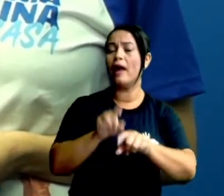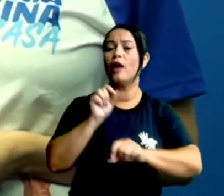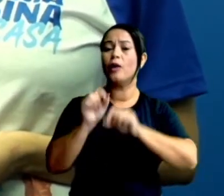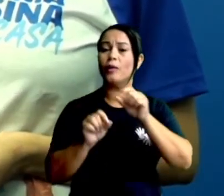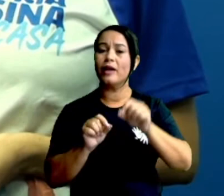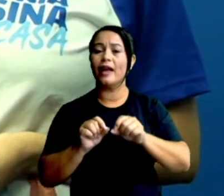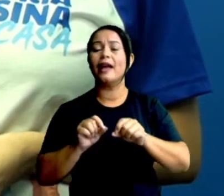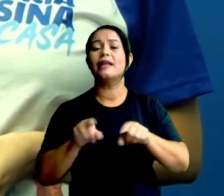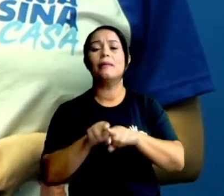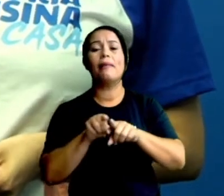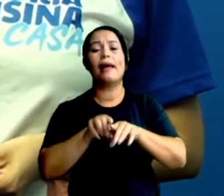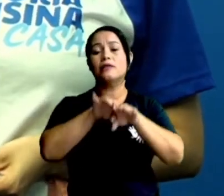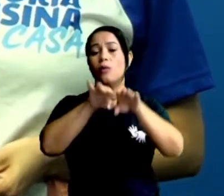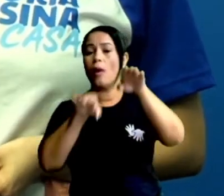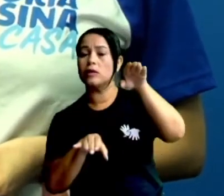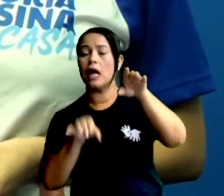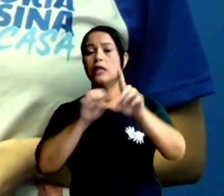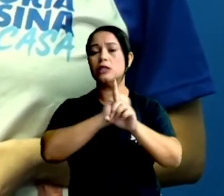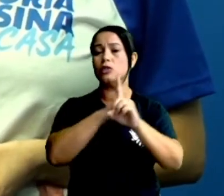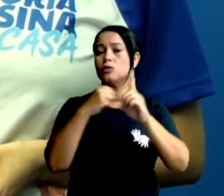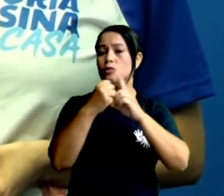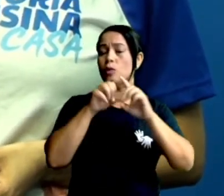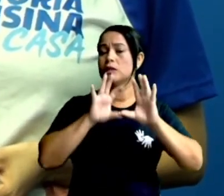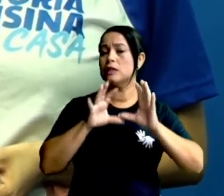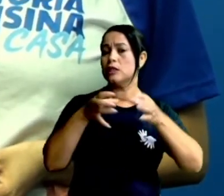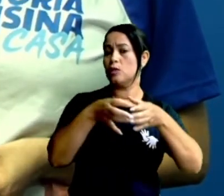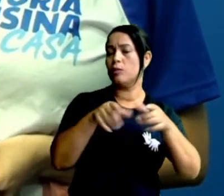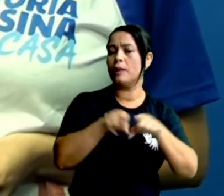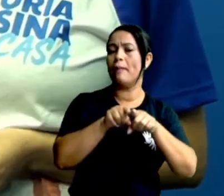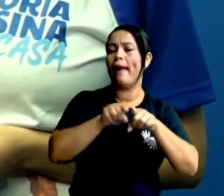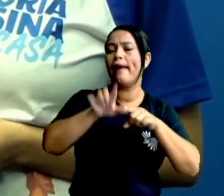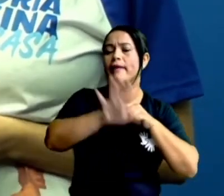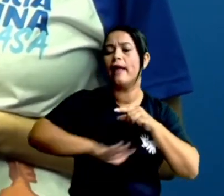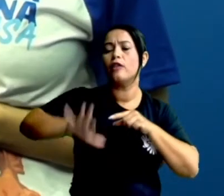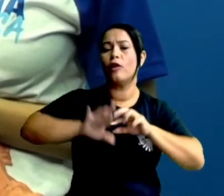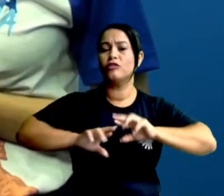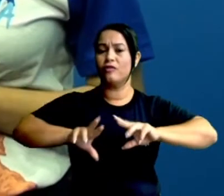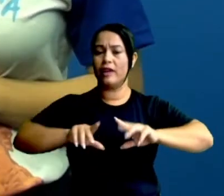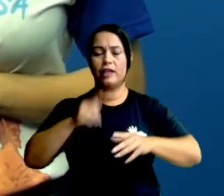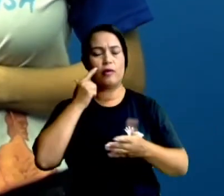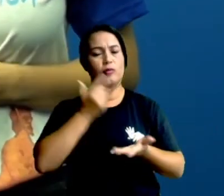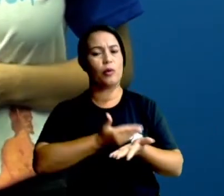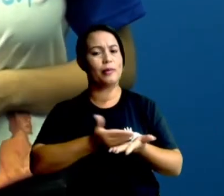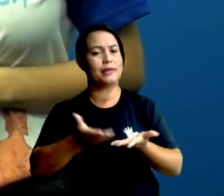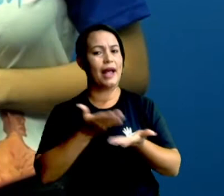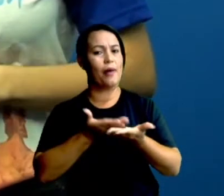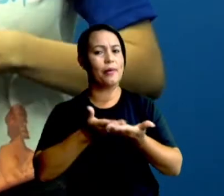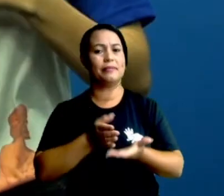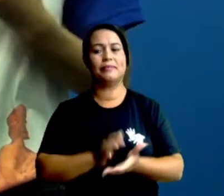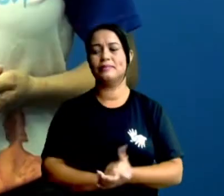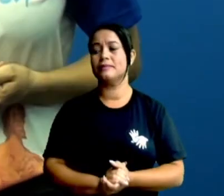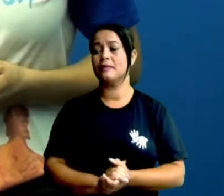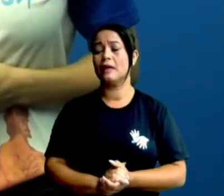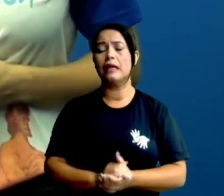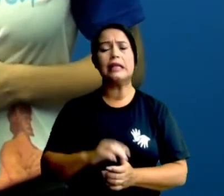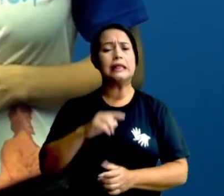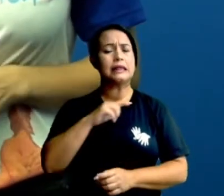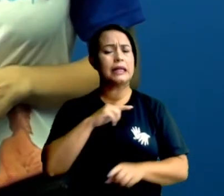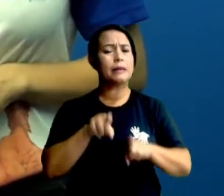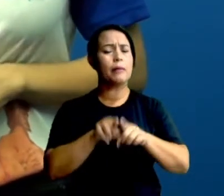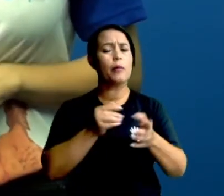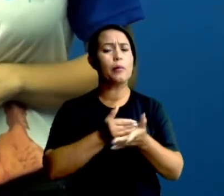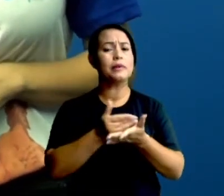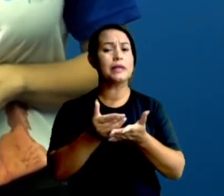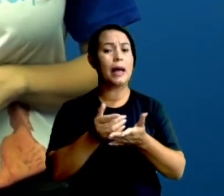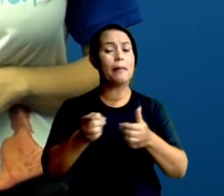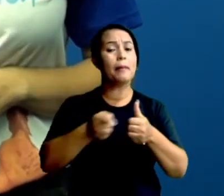desigualdades sociais entre grupos e diferentes territórios, tá bom? Então vamos lá, dar início à nossa aula. E para a gente dar início, a